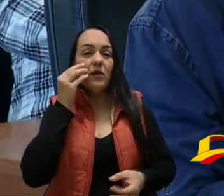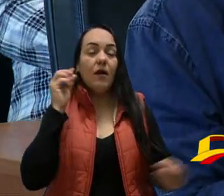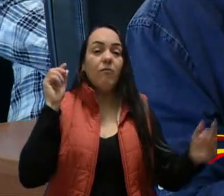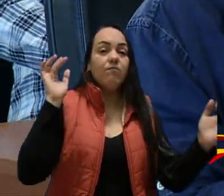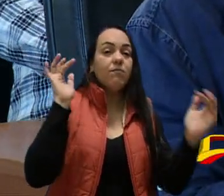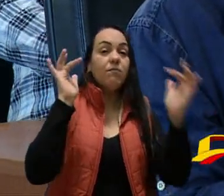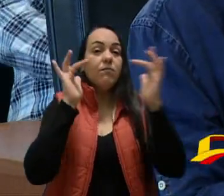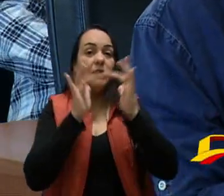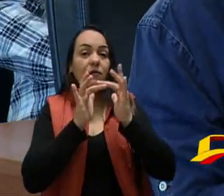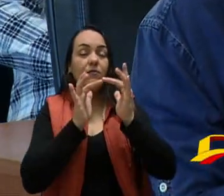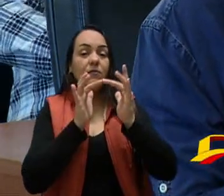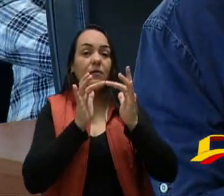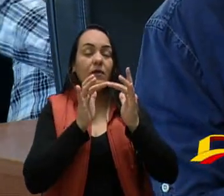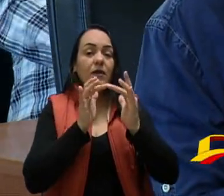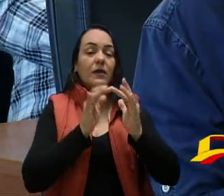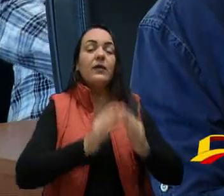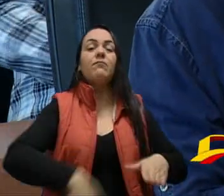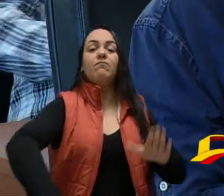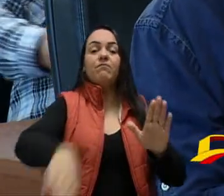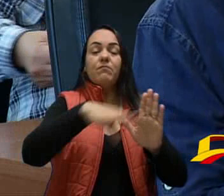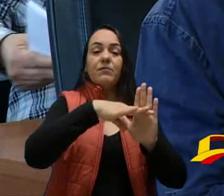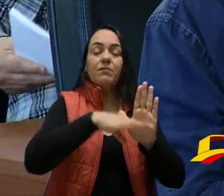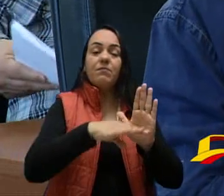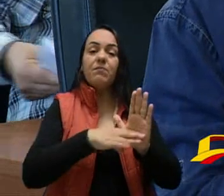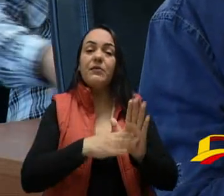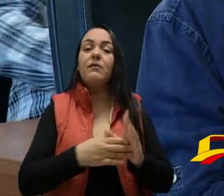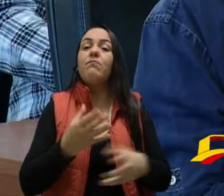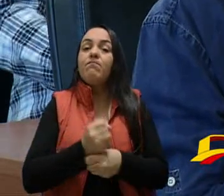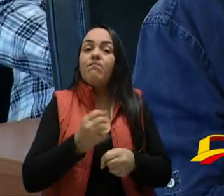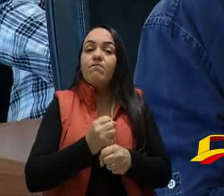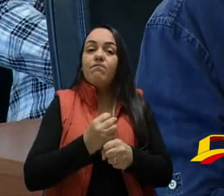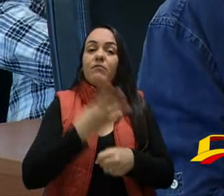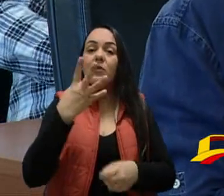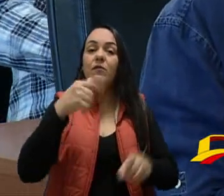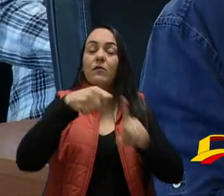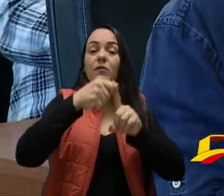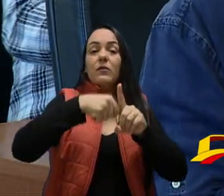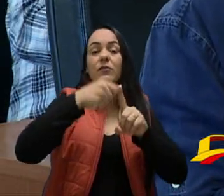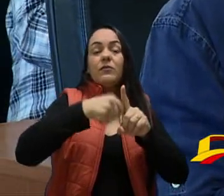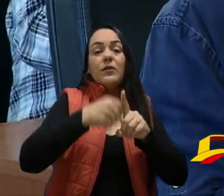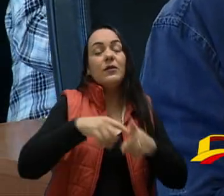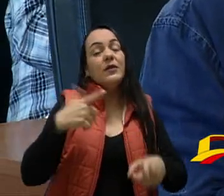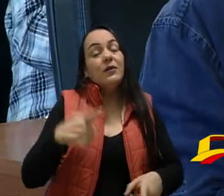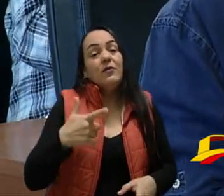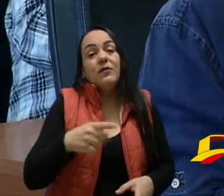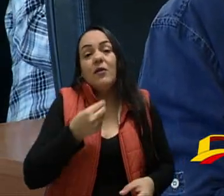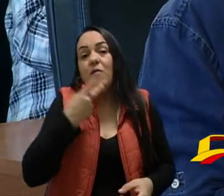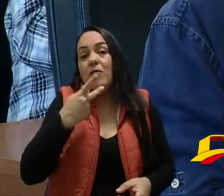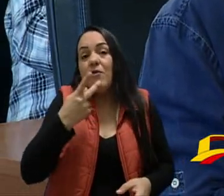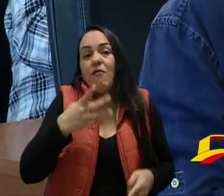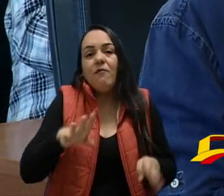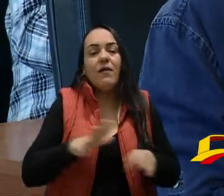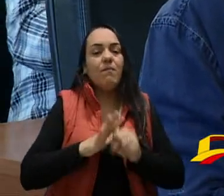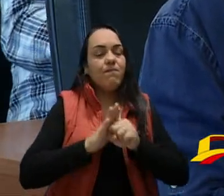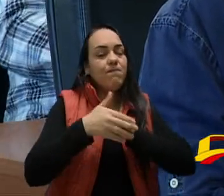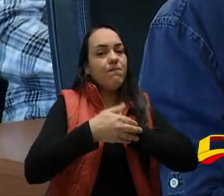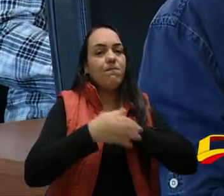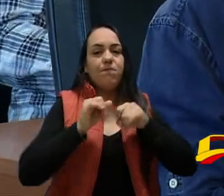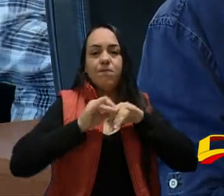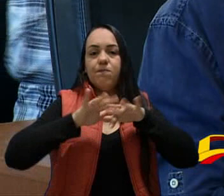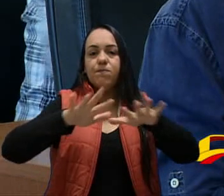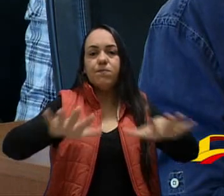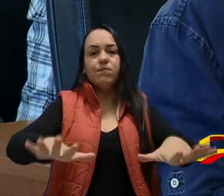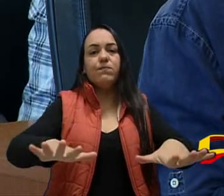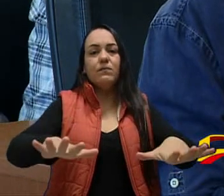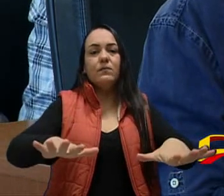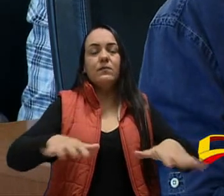minimamente também realmente aqui na prestação de conta do quadrimestre mas não dá para também não associar-se a questão da pandemia que é um que